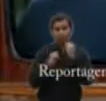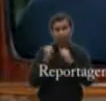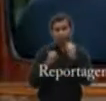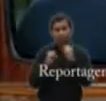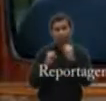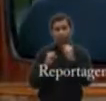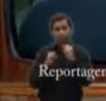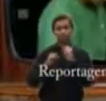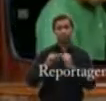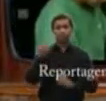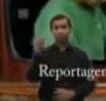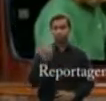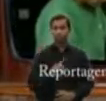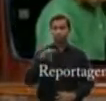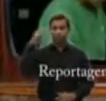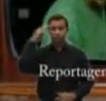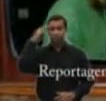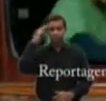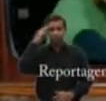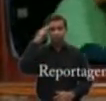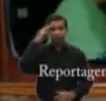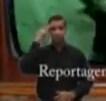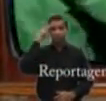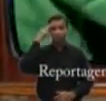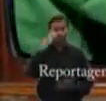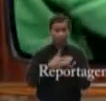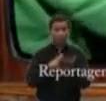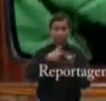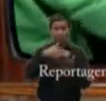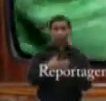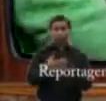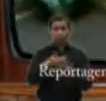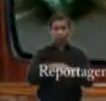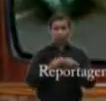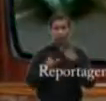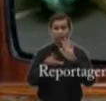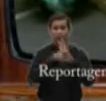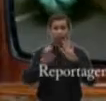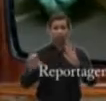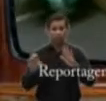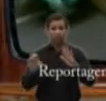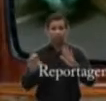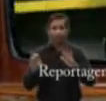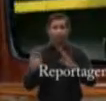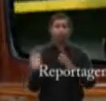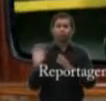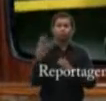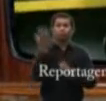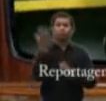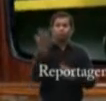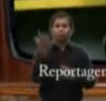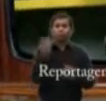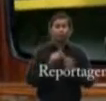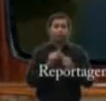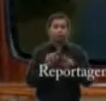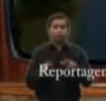de deficiência. A empresa começou a contratá-los para cumprir a lei, mas logo descobriu que eles fazem a diferença